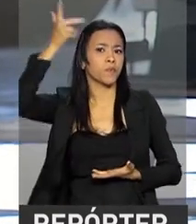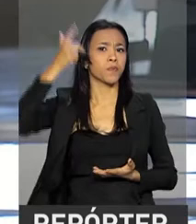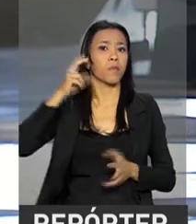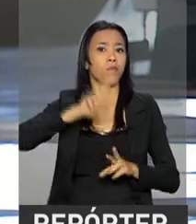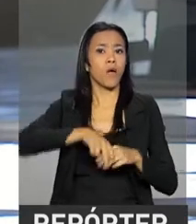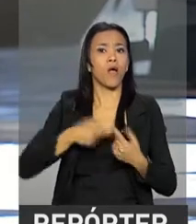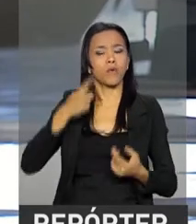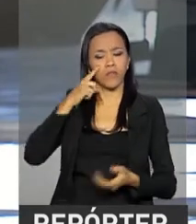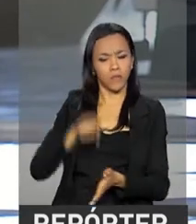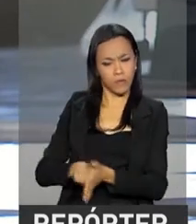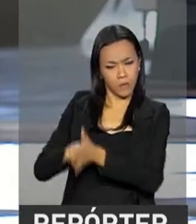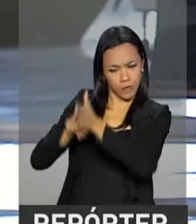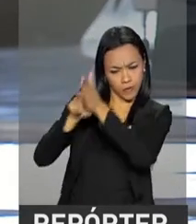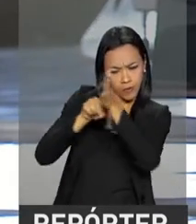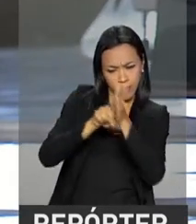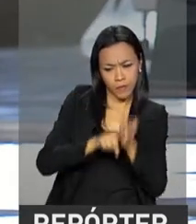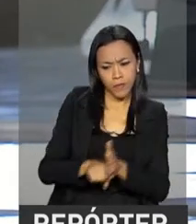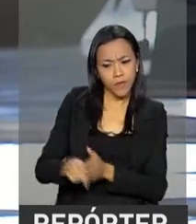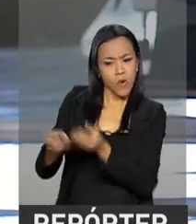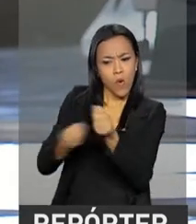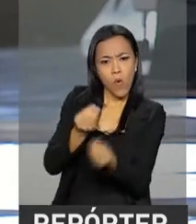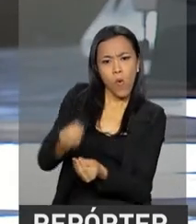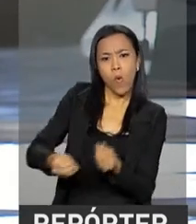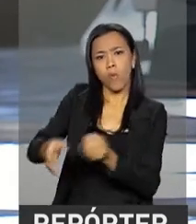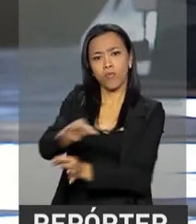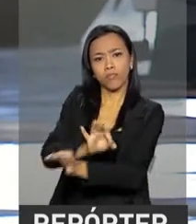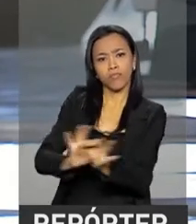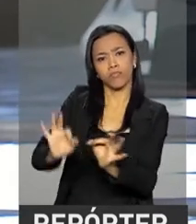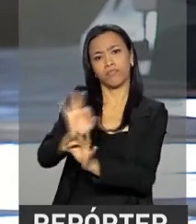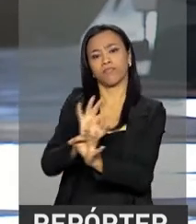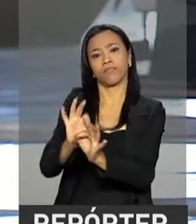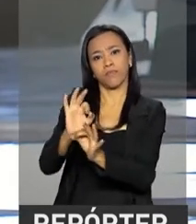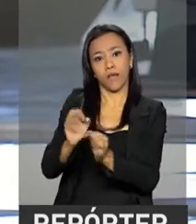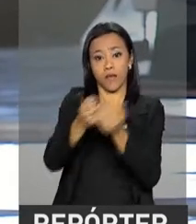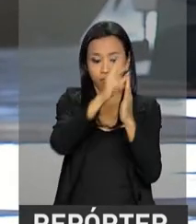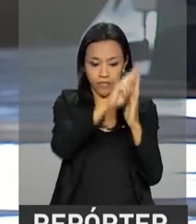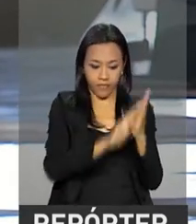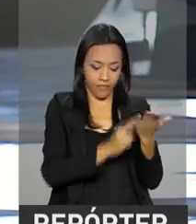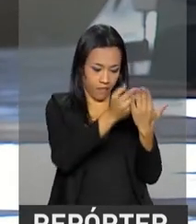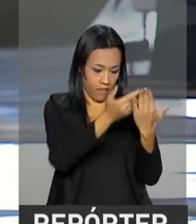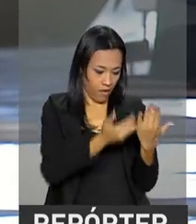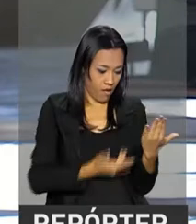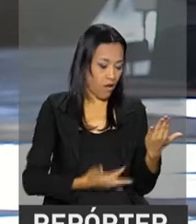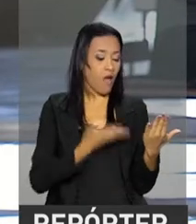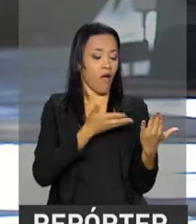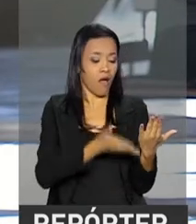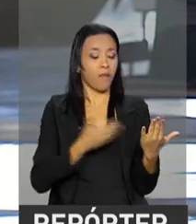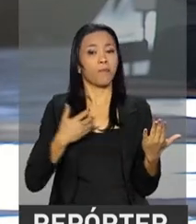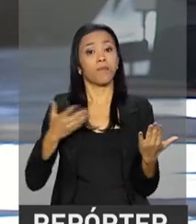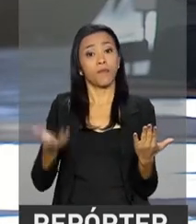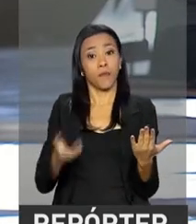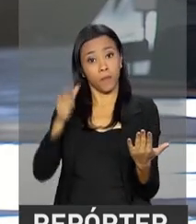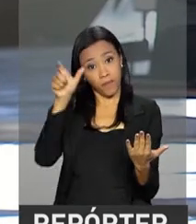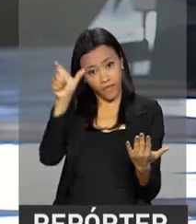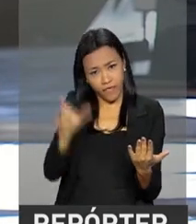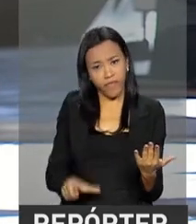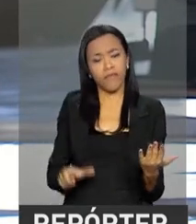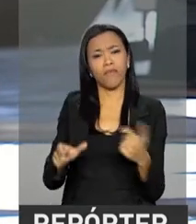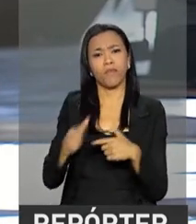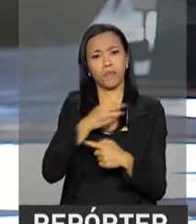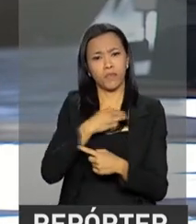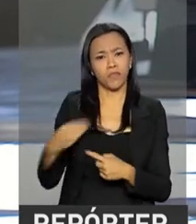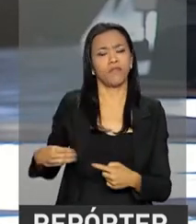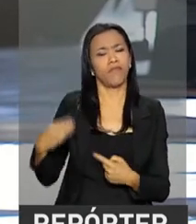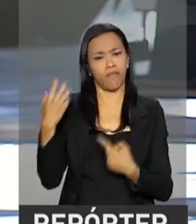processo de recuperação da empresa o ministro de minas e energia fernando coelho filho vai dar mais detalhes